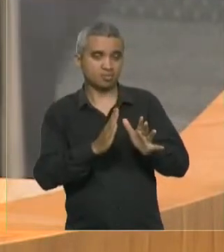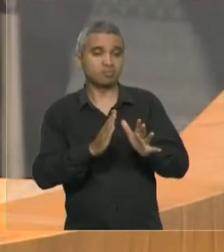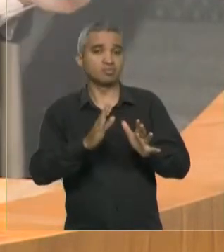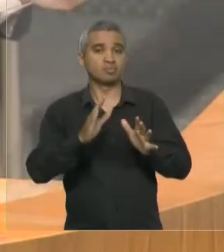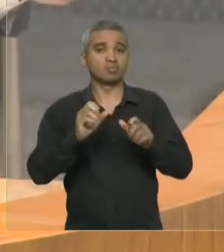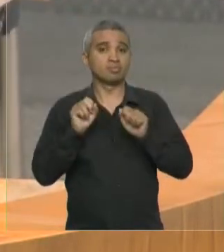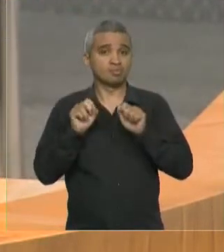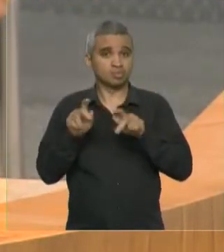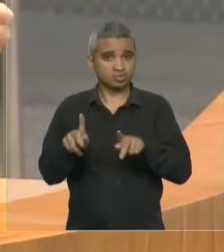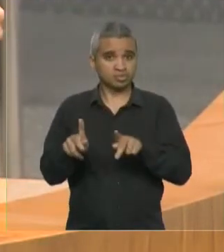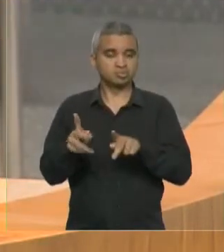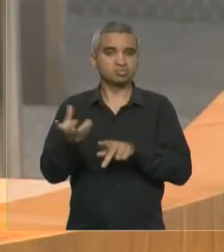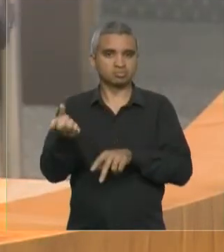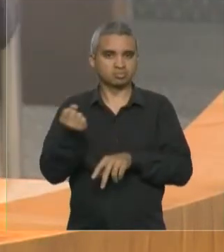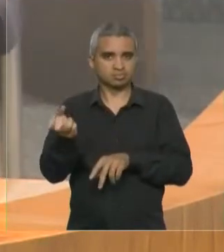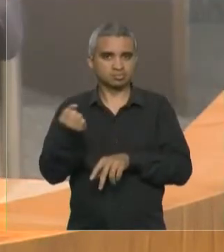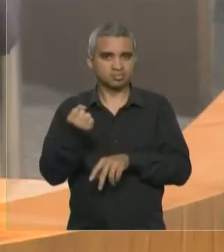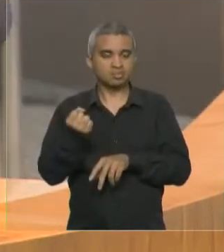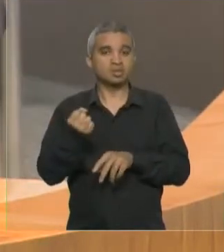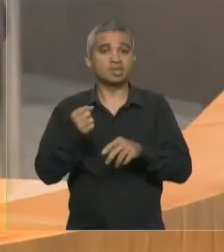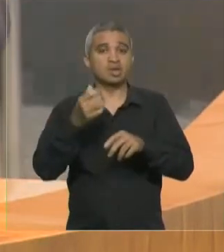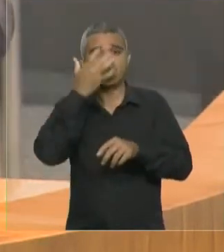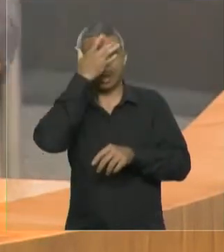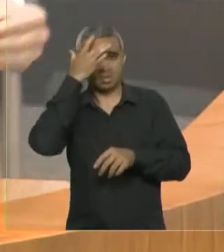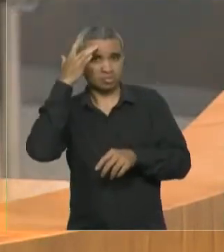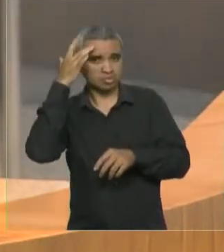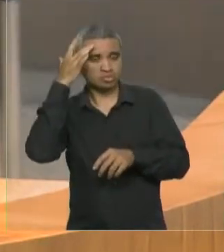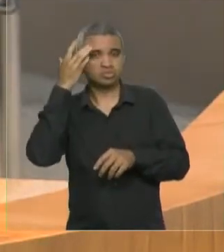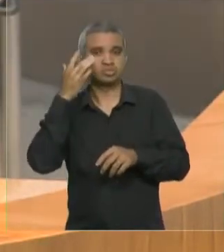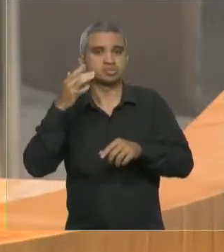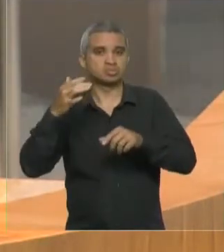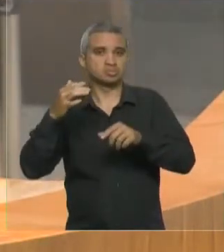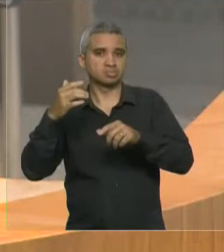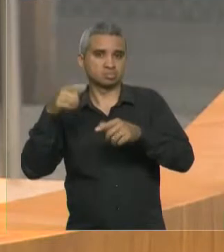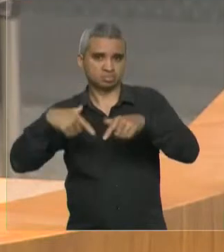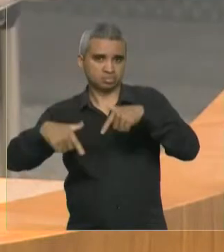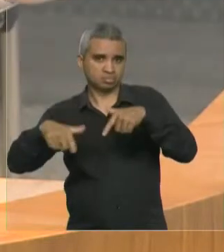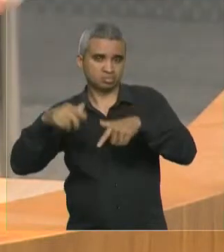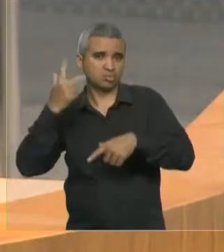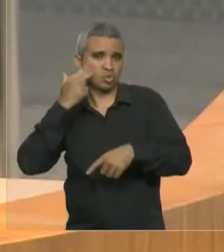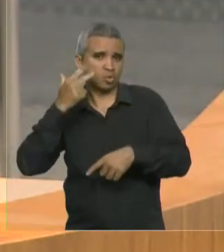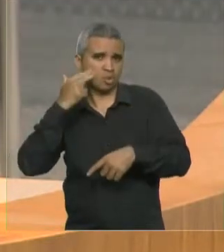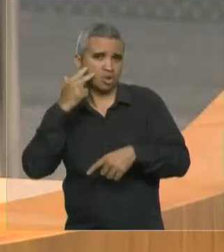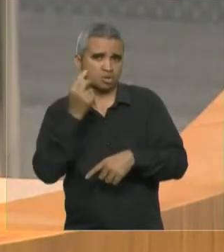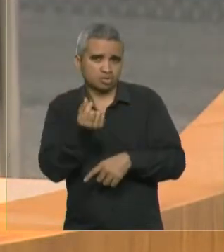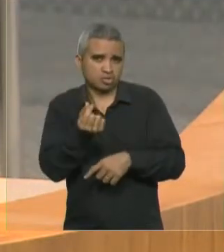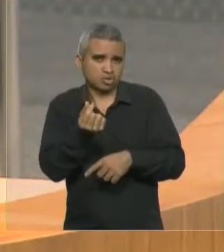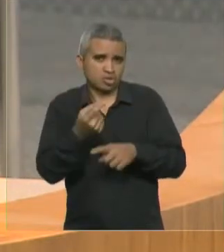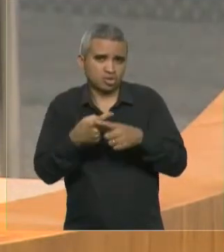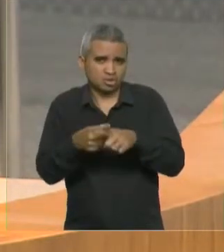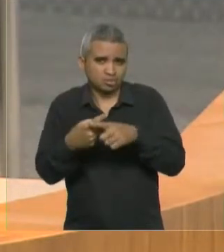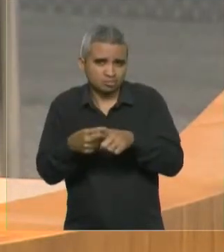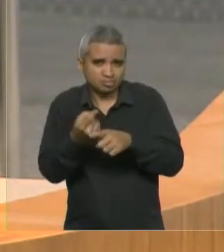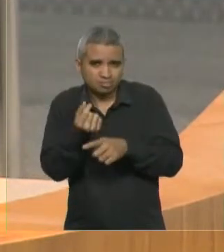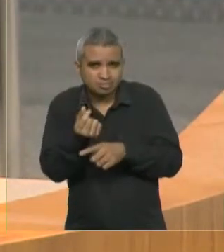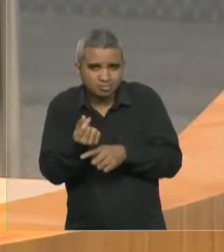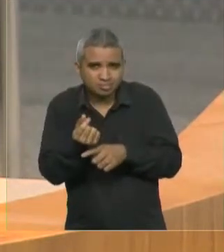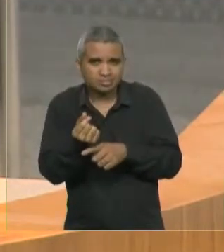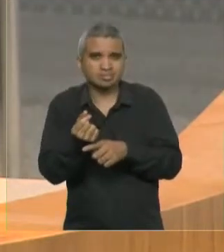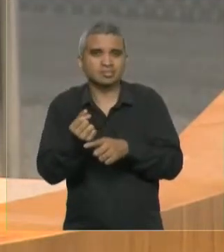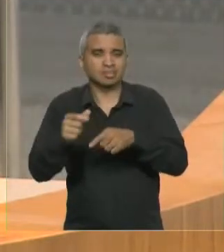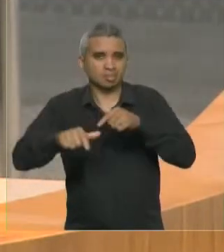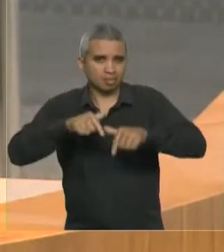trabalhador que tem direito foi encaminhado para se aposentar. Agora, aquele cobrador que estava em pleno vigor de